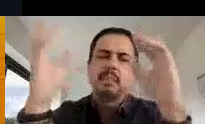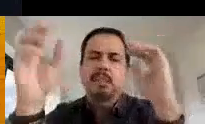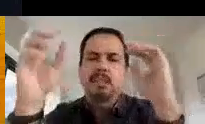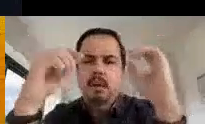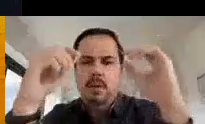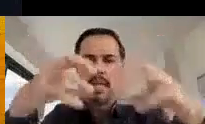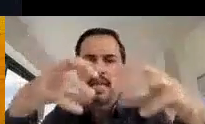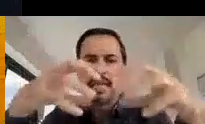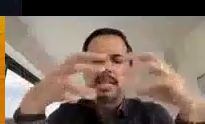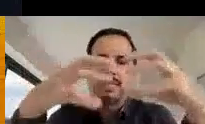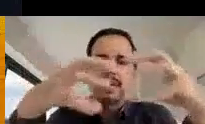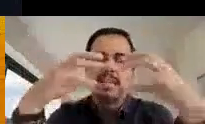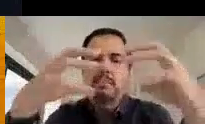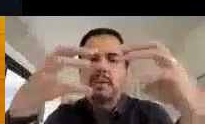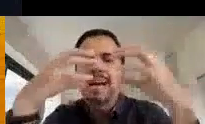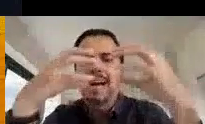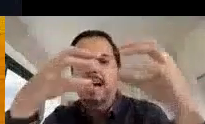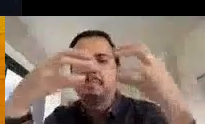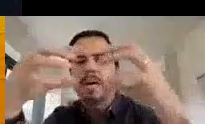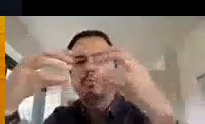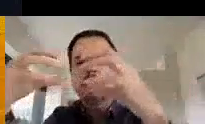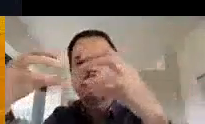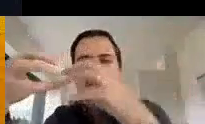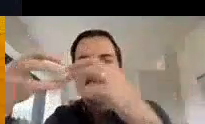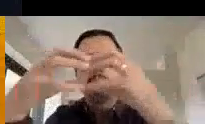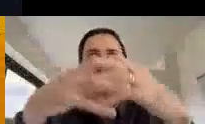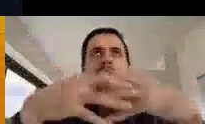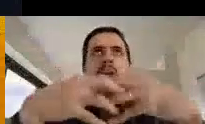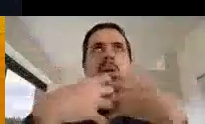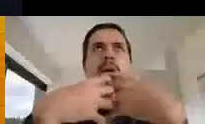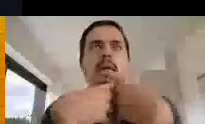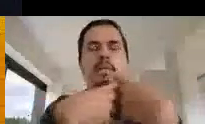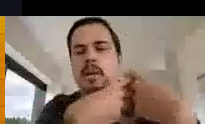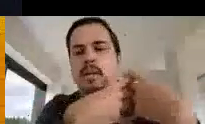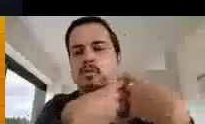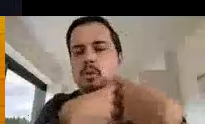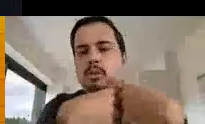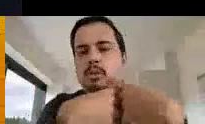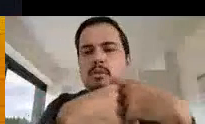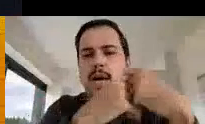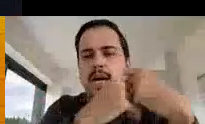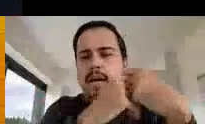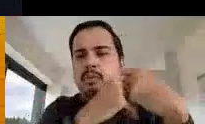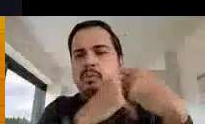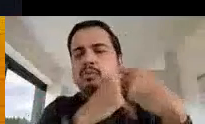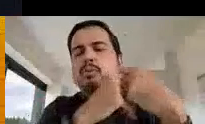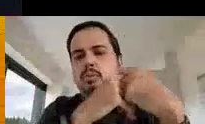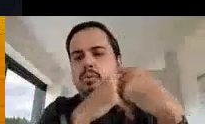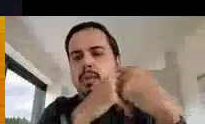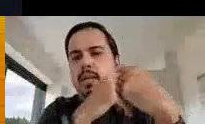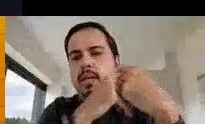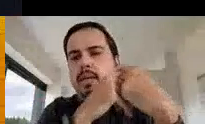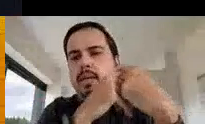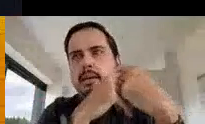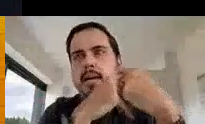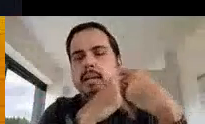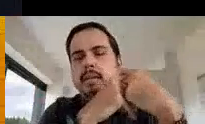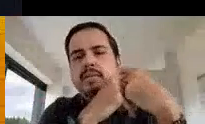famosa incremental, né, aquela que vai te dar a manutenção. Isso que eu falei do código de barra é muito